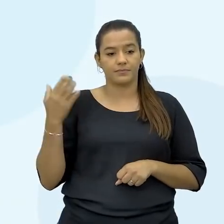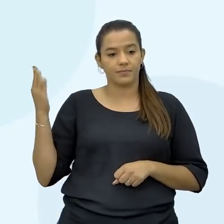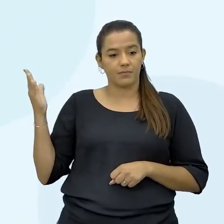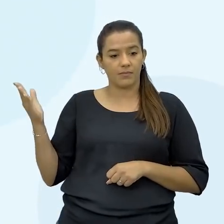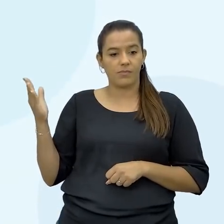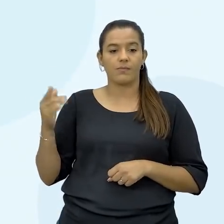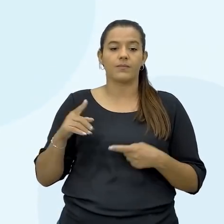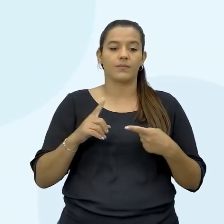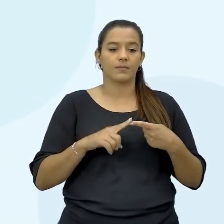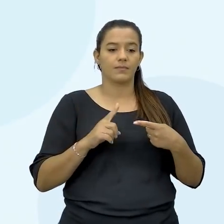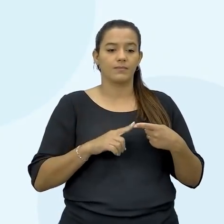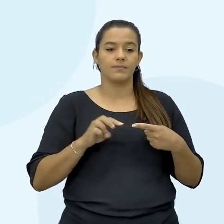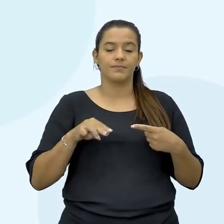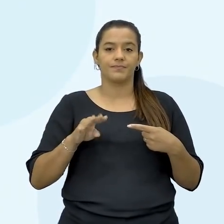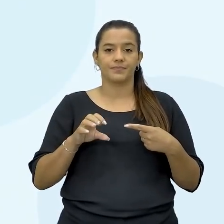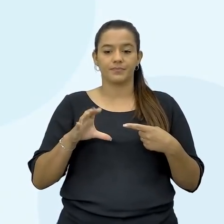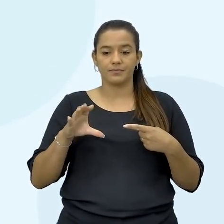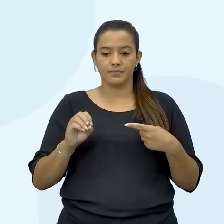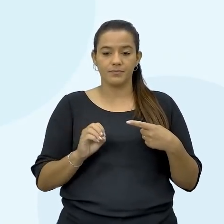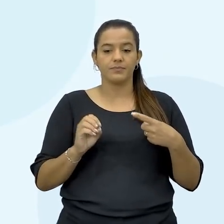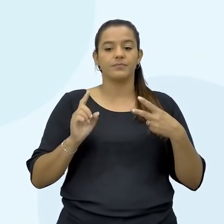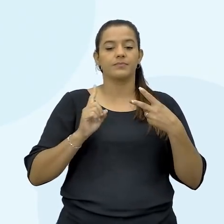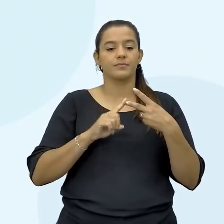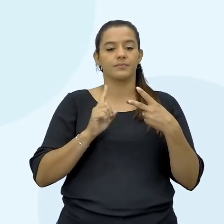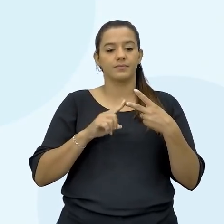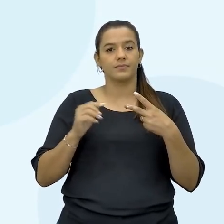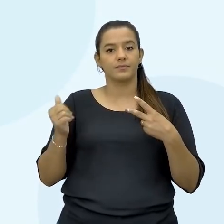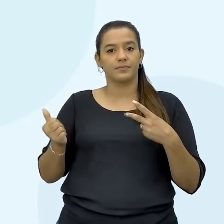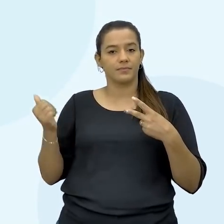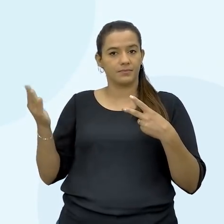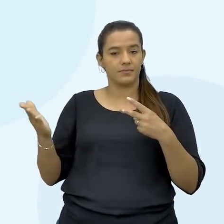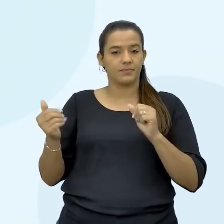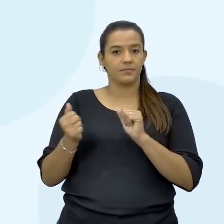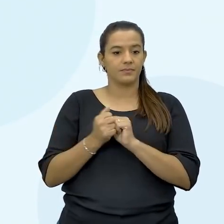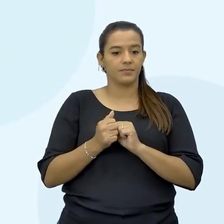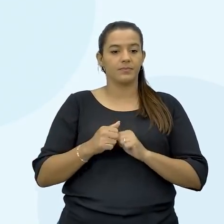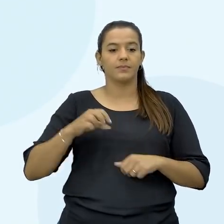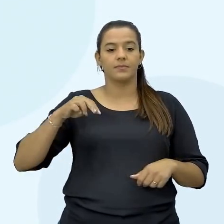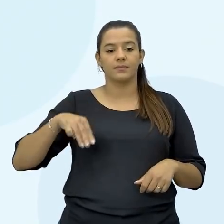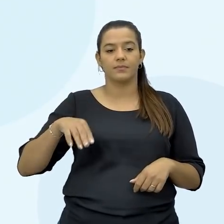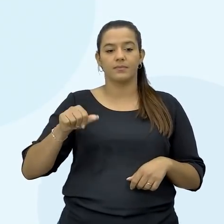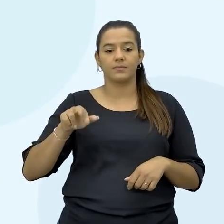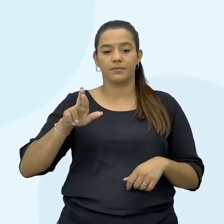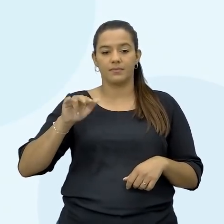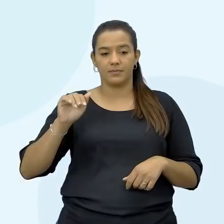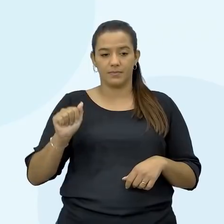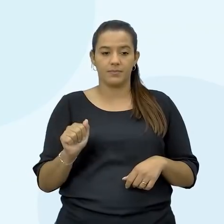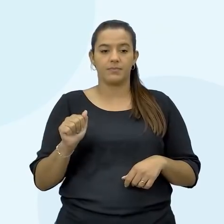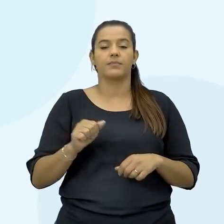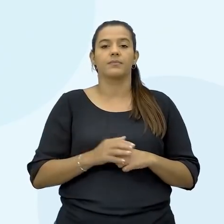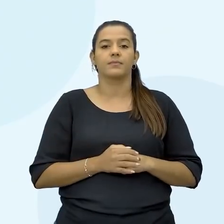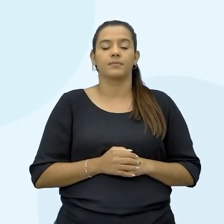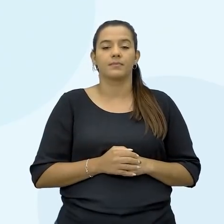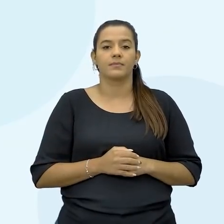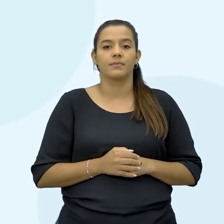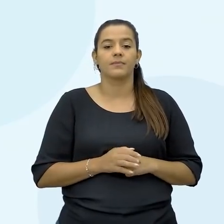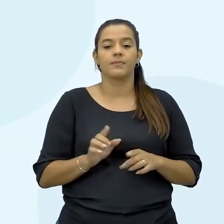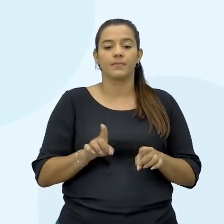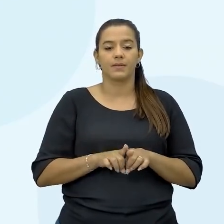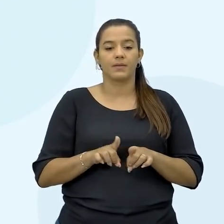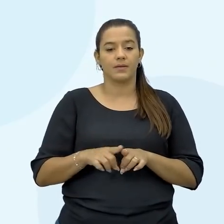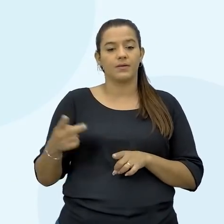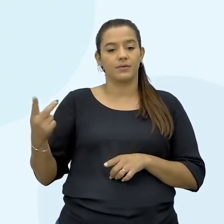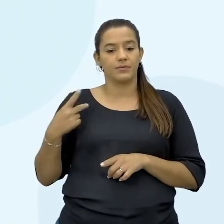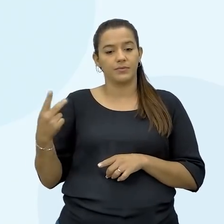Paulo Fernandes dos Santos. Ao meu lado está a professora Maria Graziela Alvarenga dos Santos, né? Nós dois somos